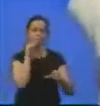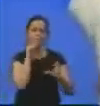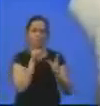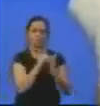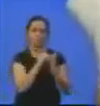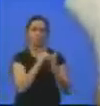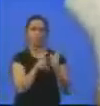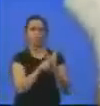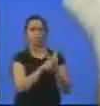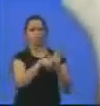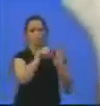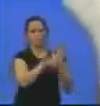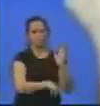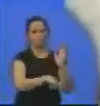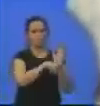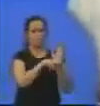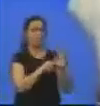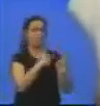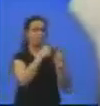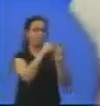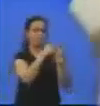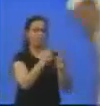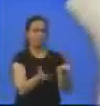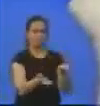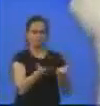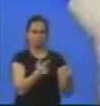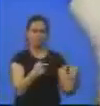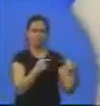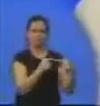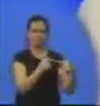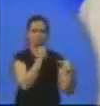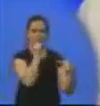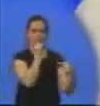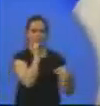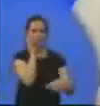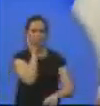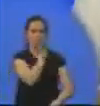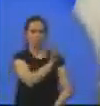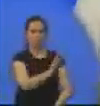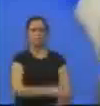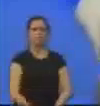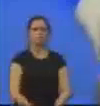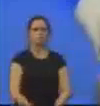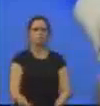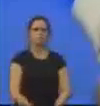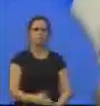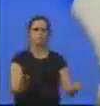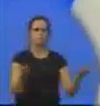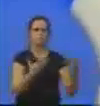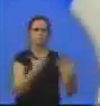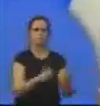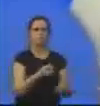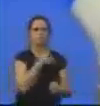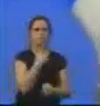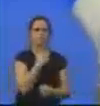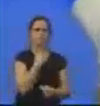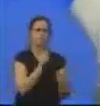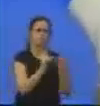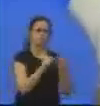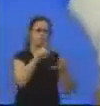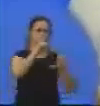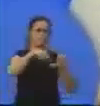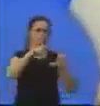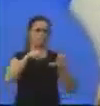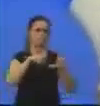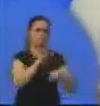para mais e para menos infinito. Vamos ver um exemplo com esse cálculo todo? Então, vamos lá. Eu quero construir o gráfico desta função,